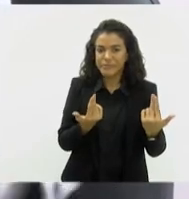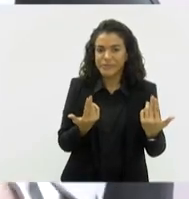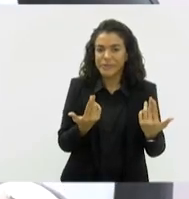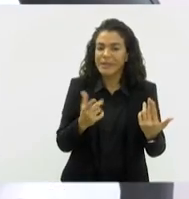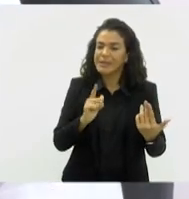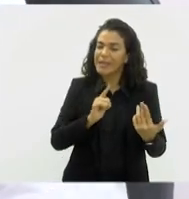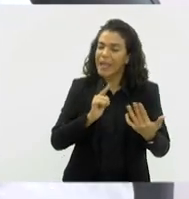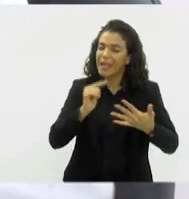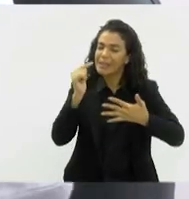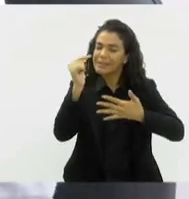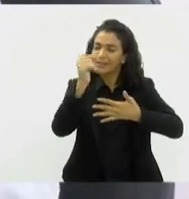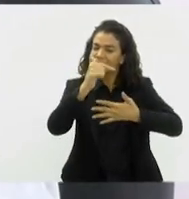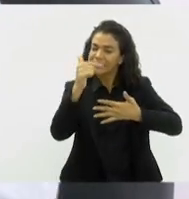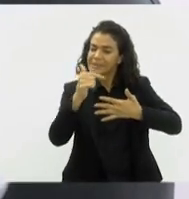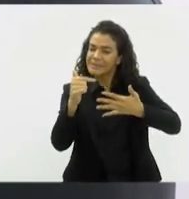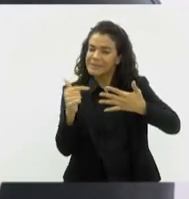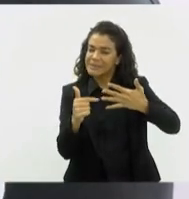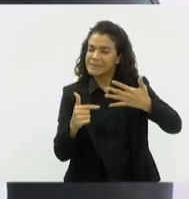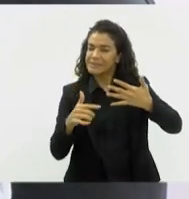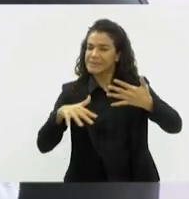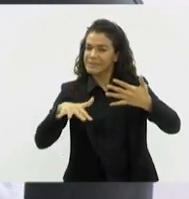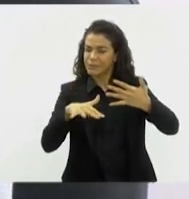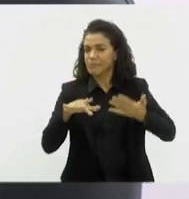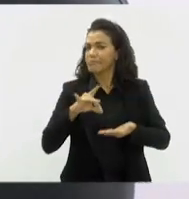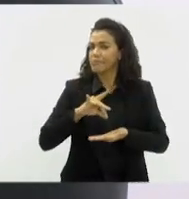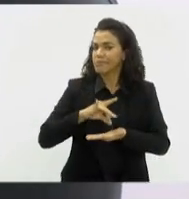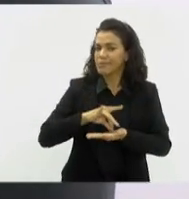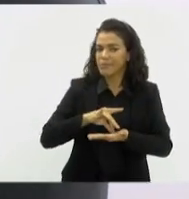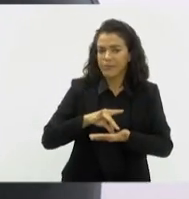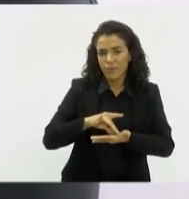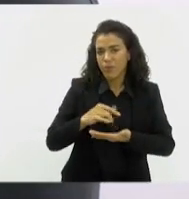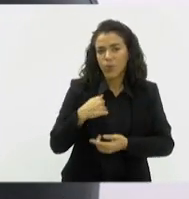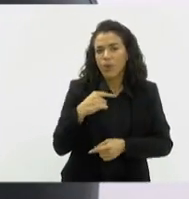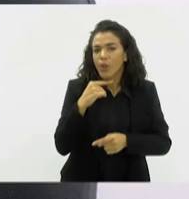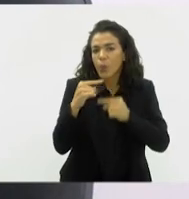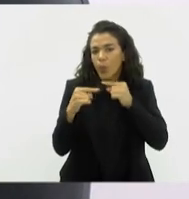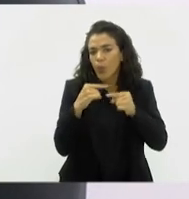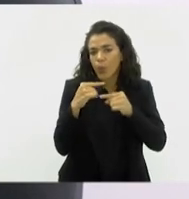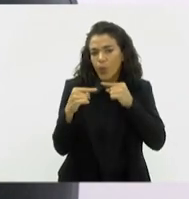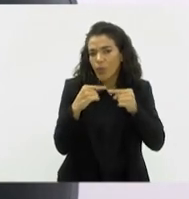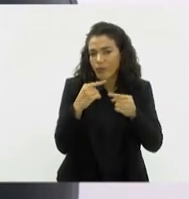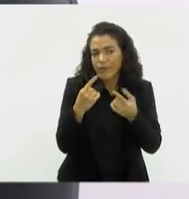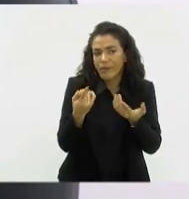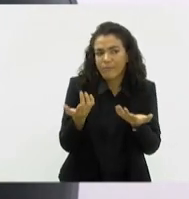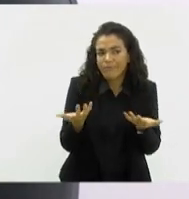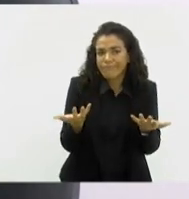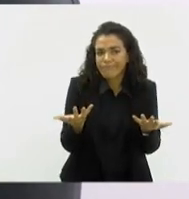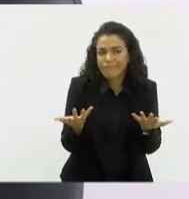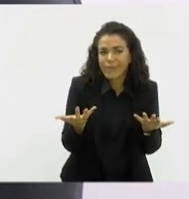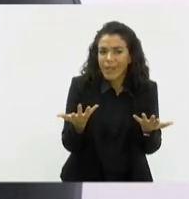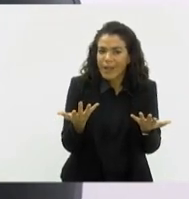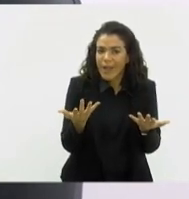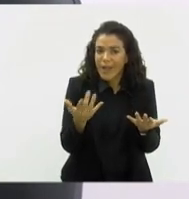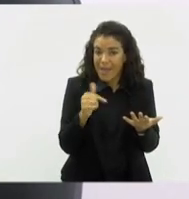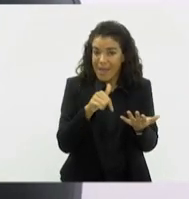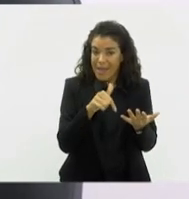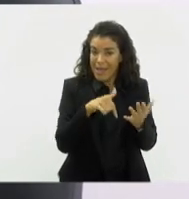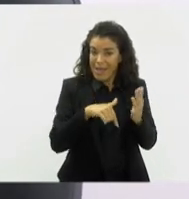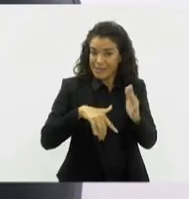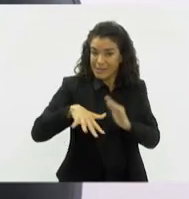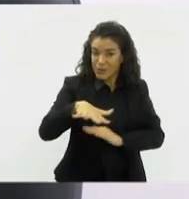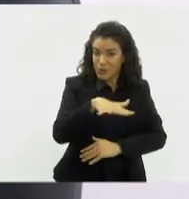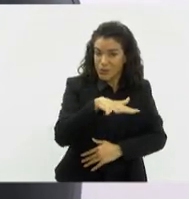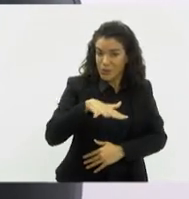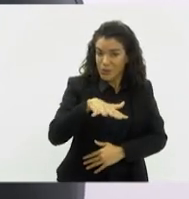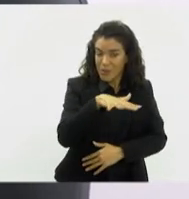envolve muitas questões e, de fato, não há dúvida nenhuma que a ocorrência em